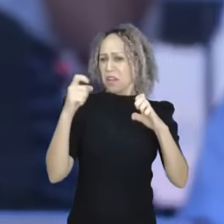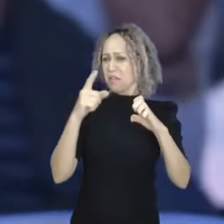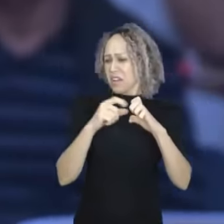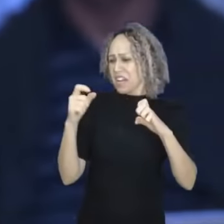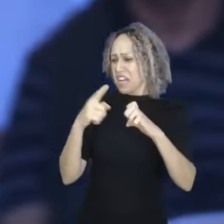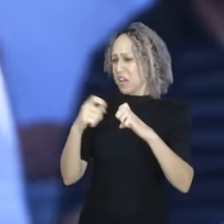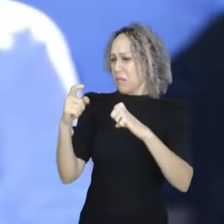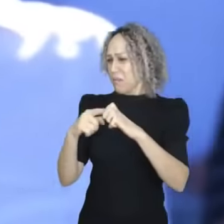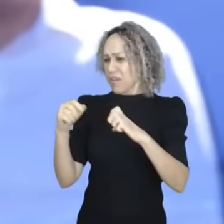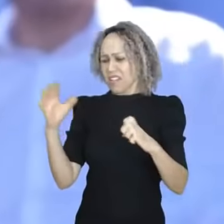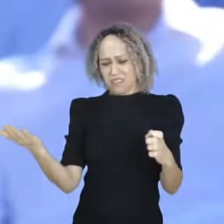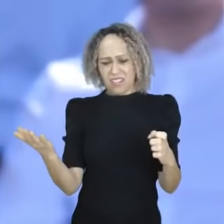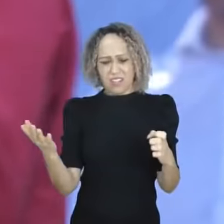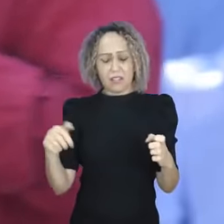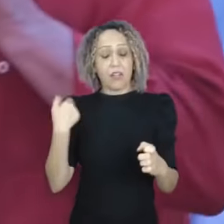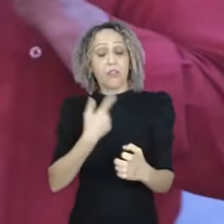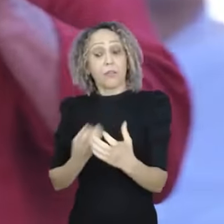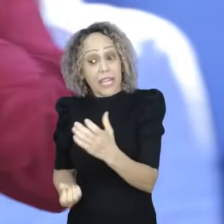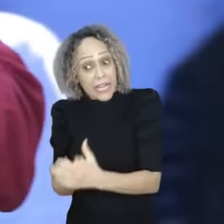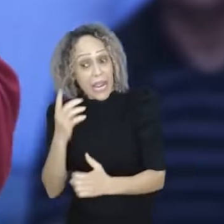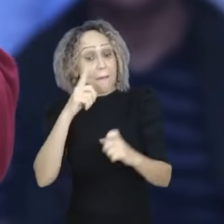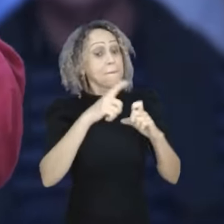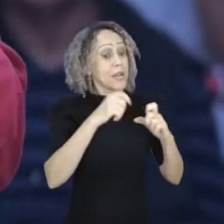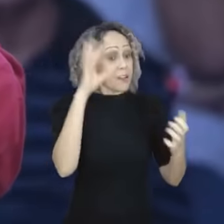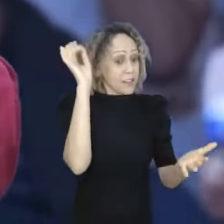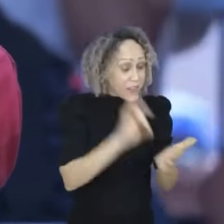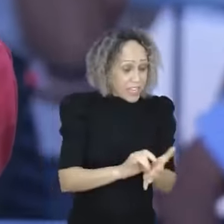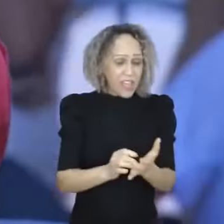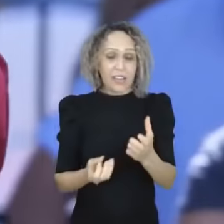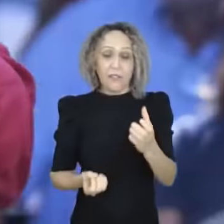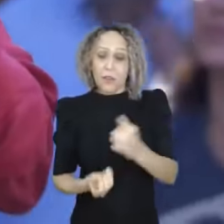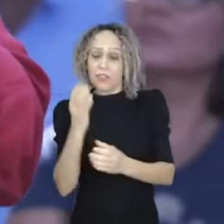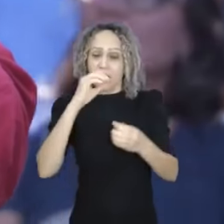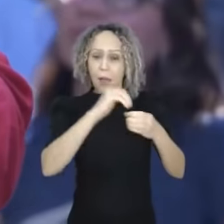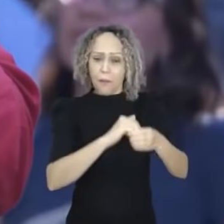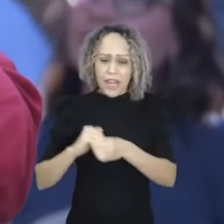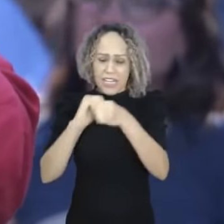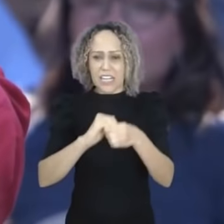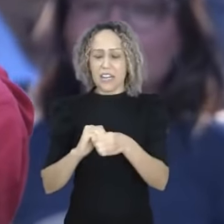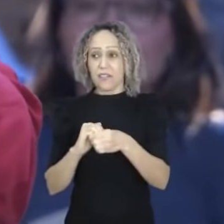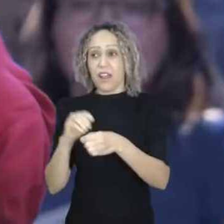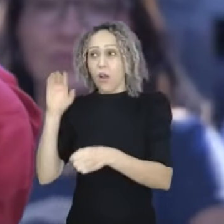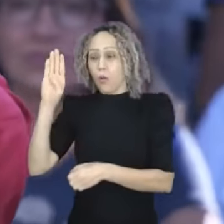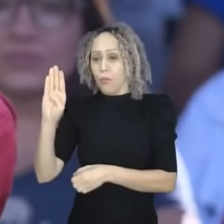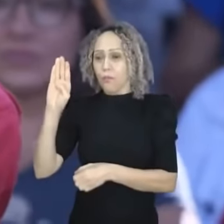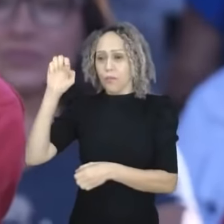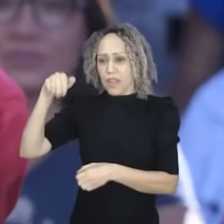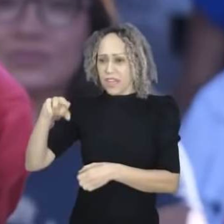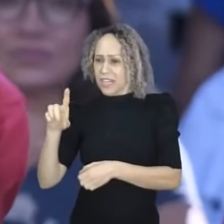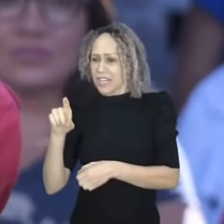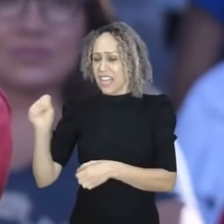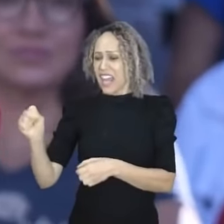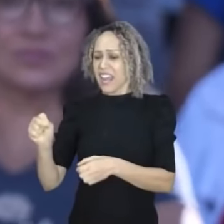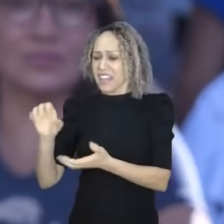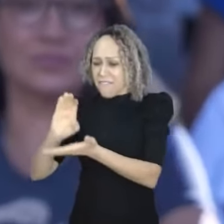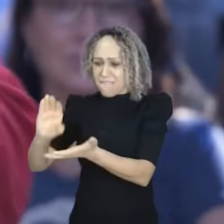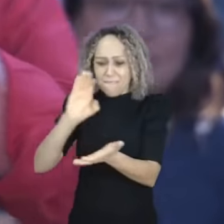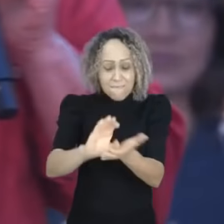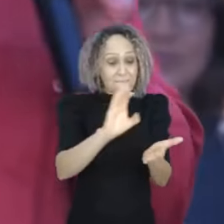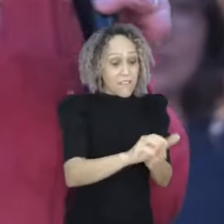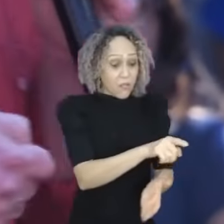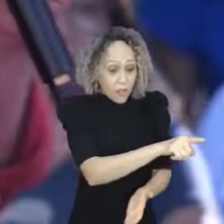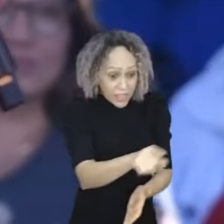criar cooperativas e vamos colocar o BNDES para fazer investimento. Quem quiser ser empreendedor,